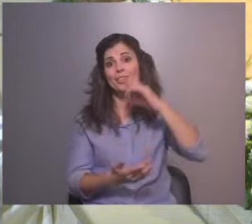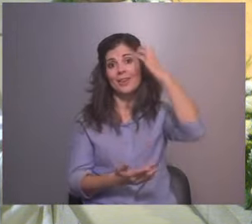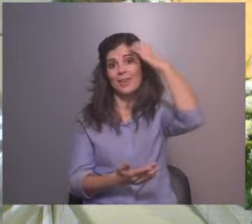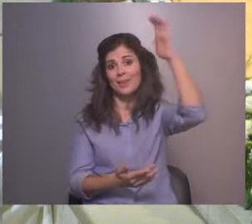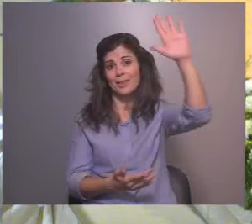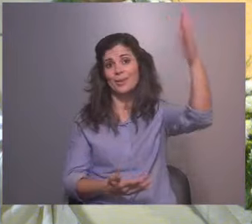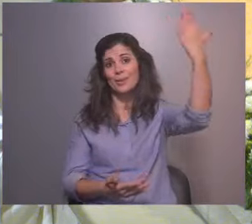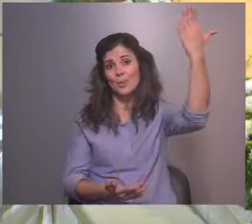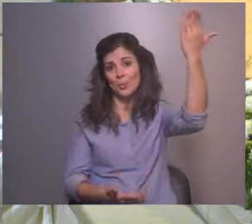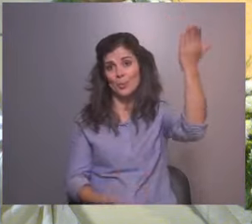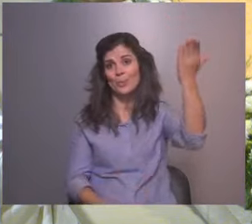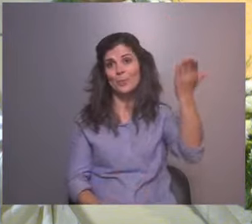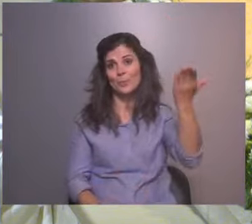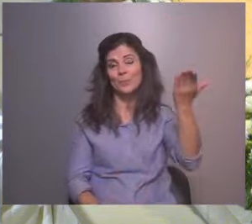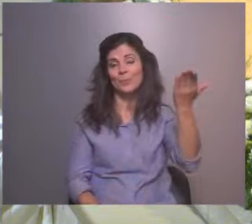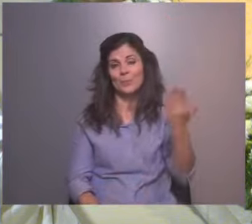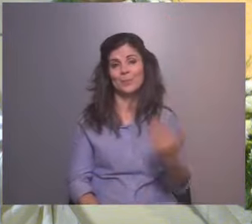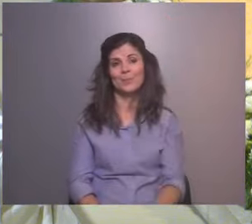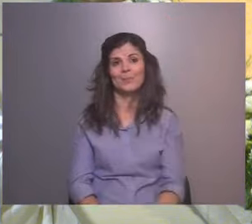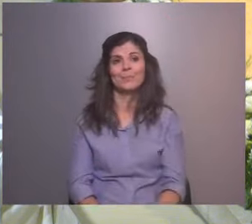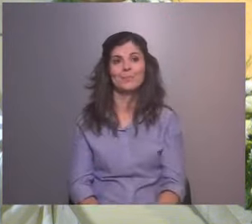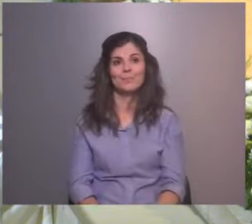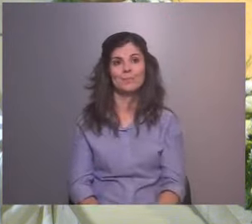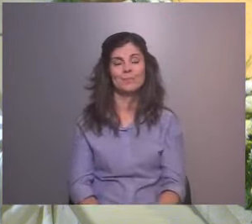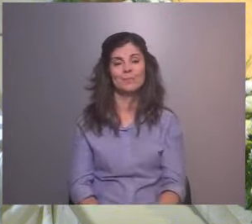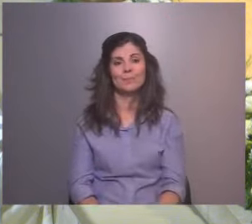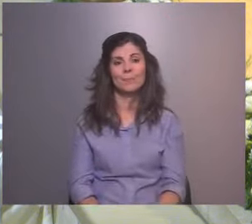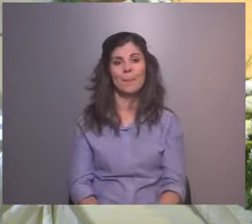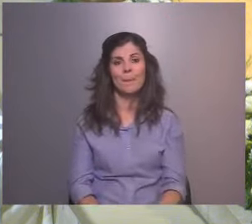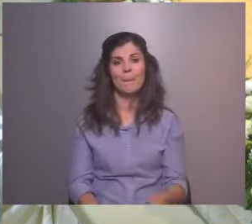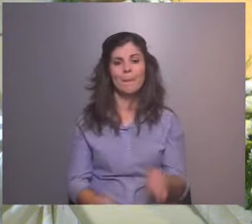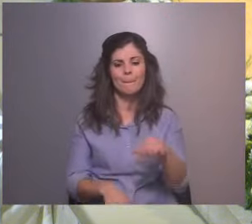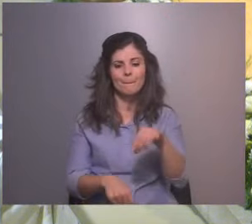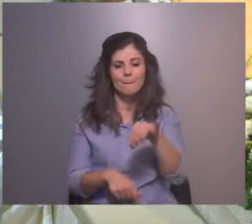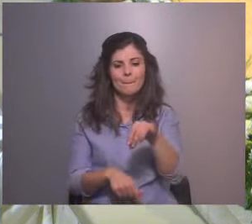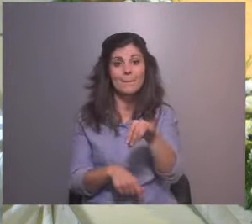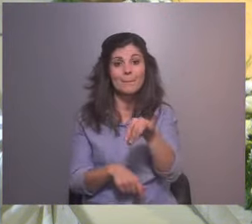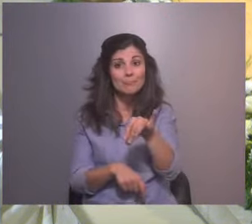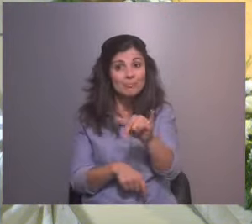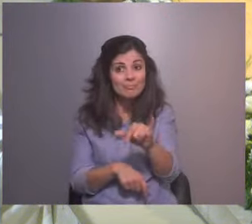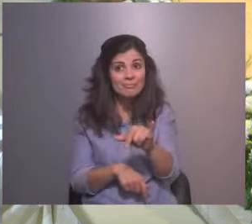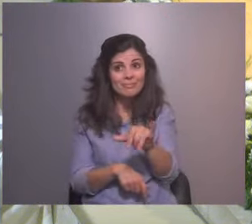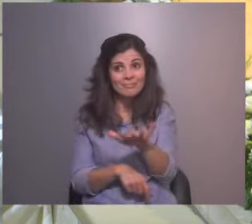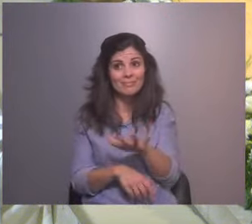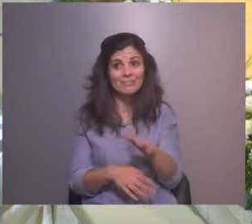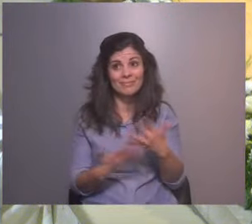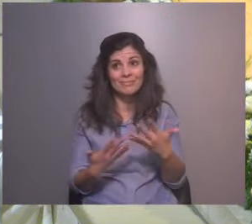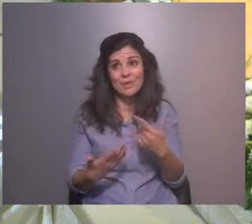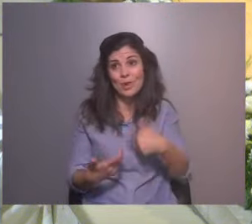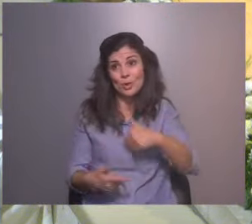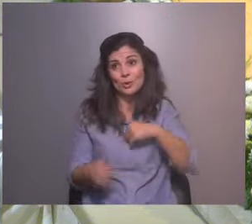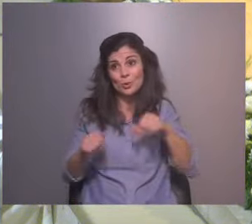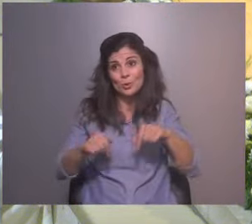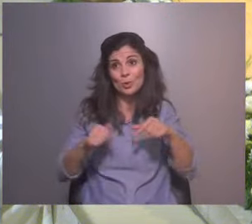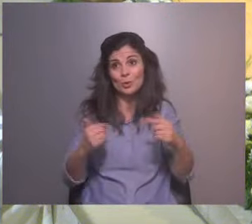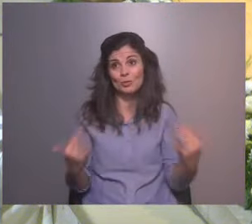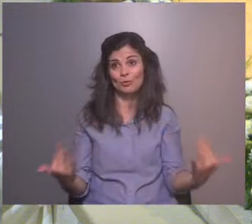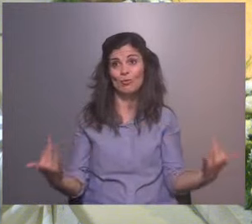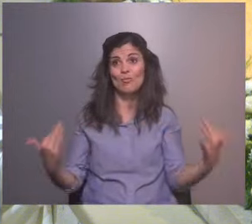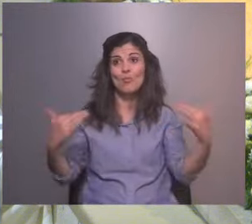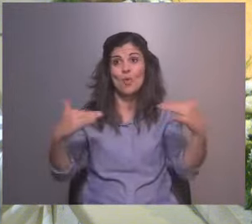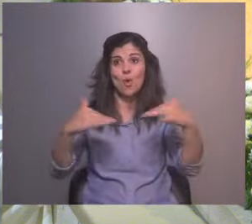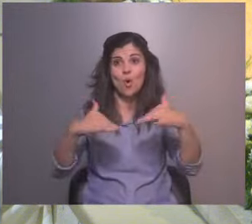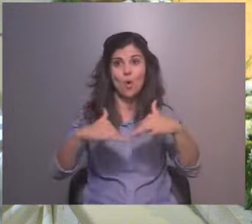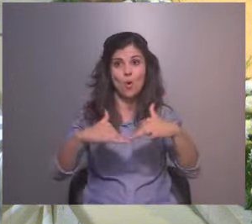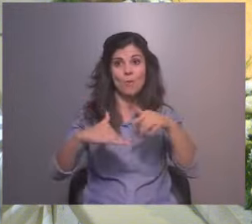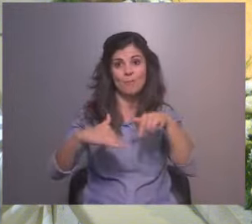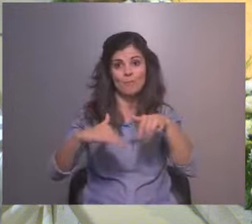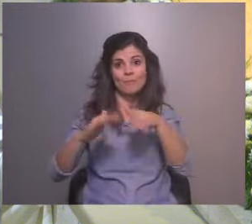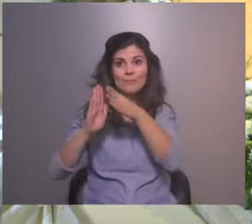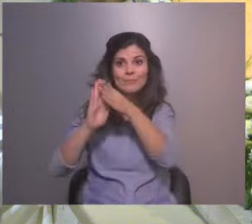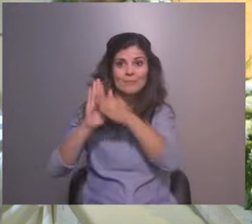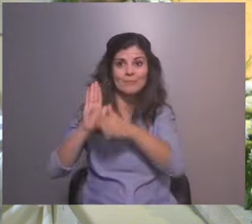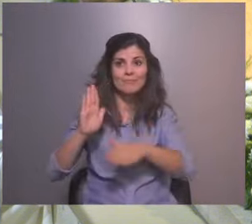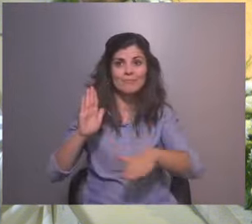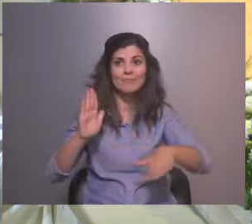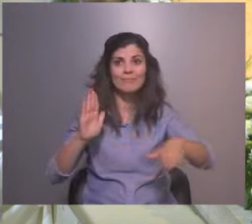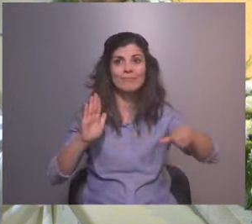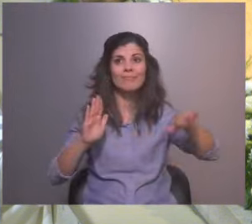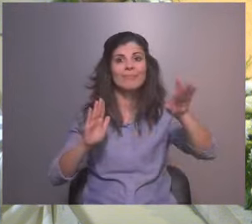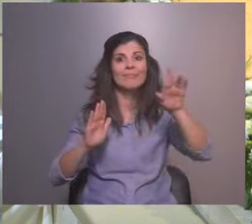nos silêncios que vamos fazer o amor terno da Virgem Santa